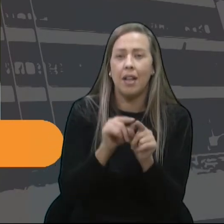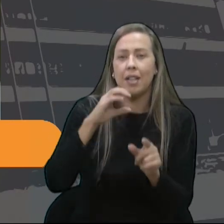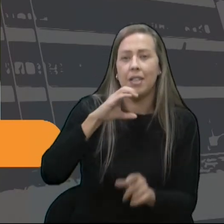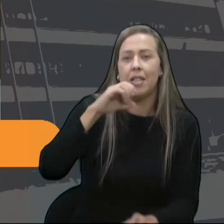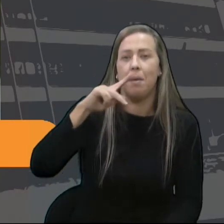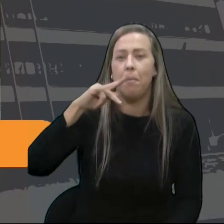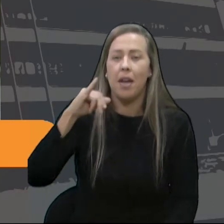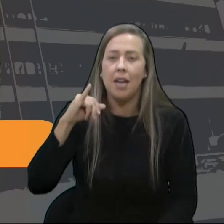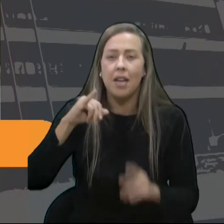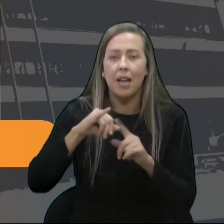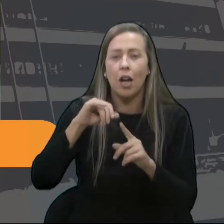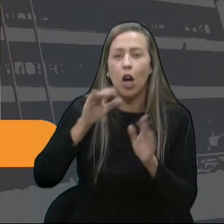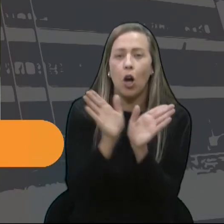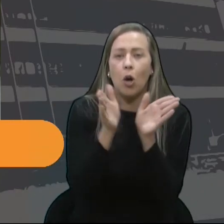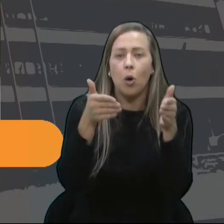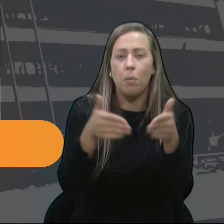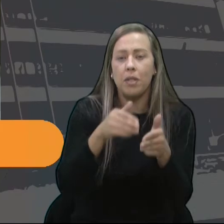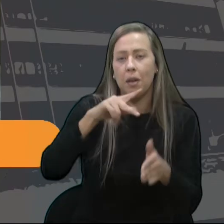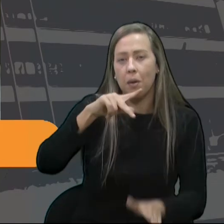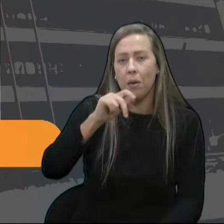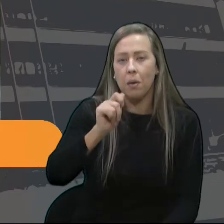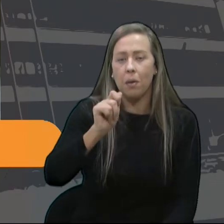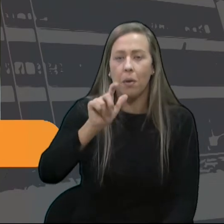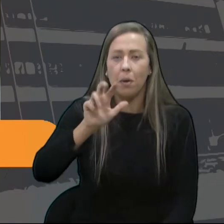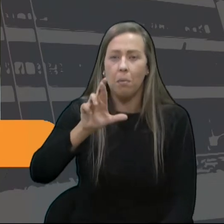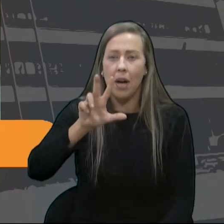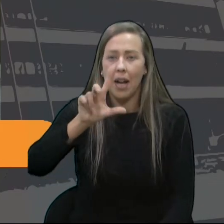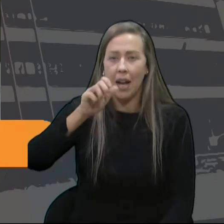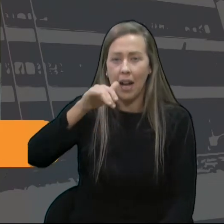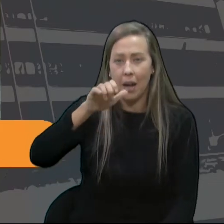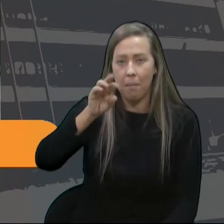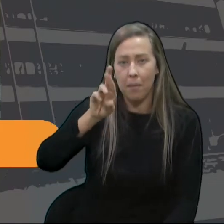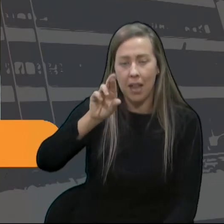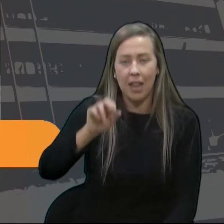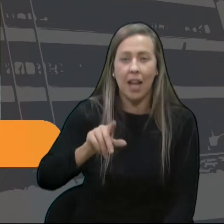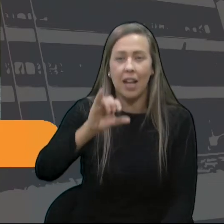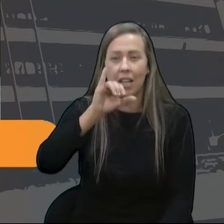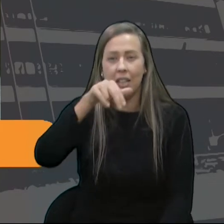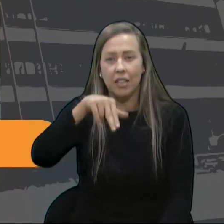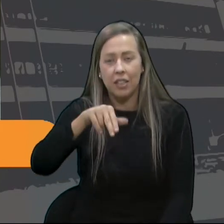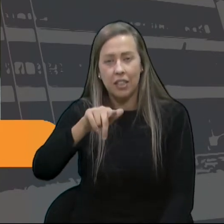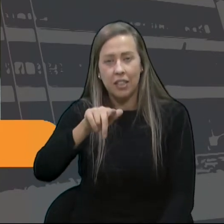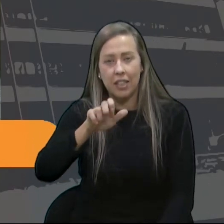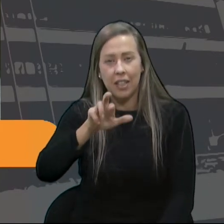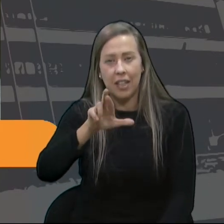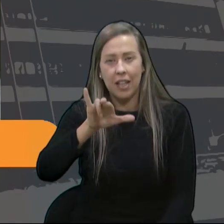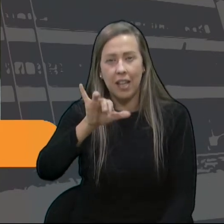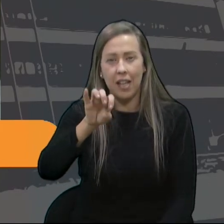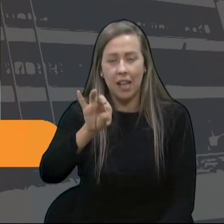CPI significa Comissão Parlamentar de Inquérito. Obviamente